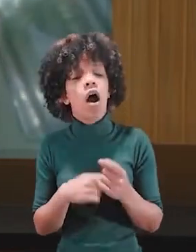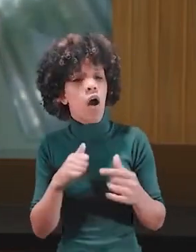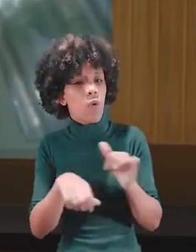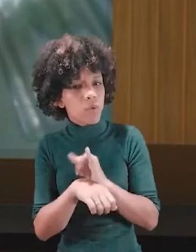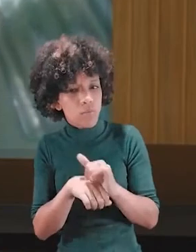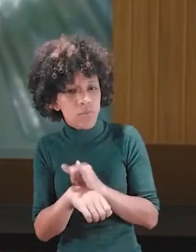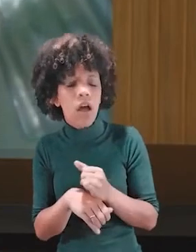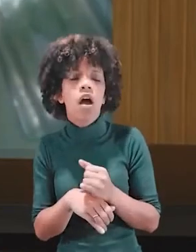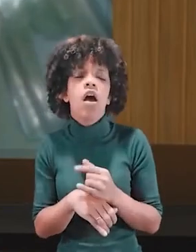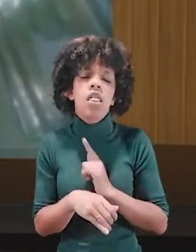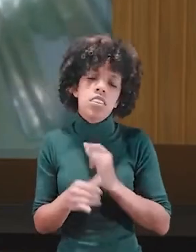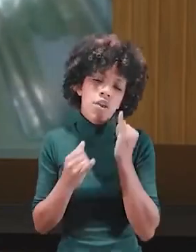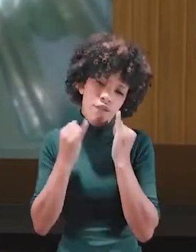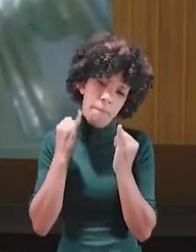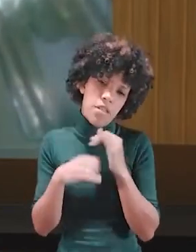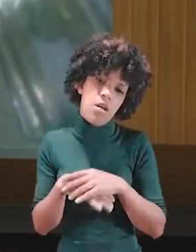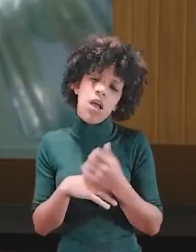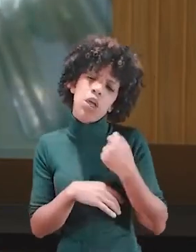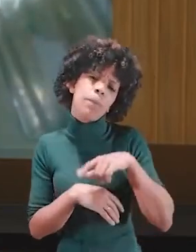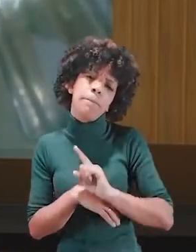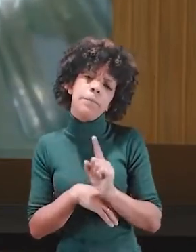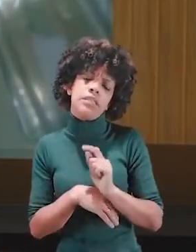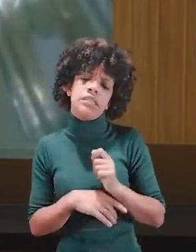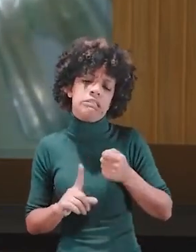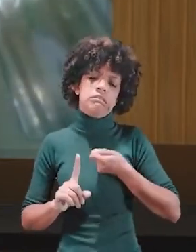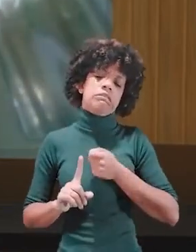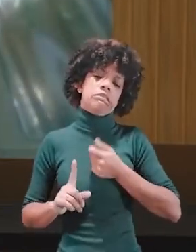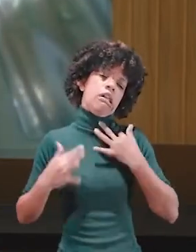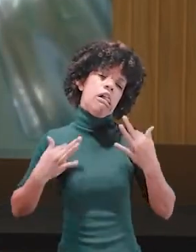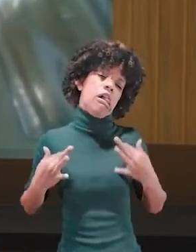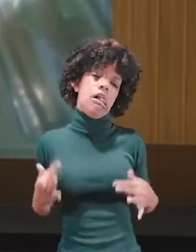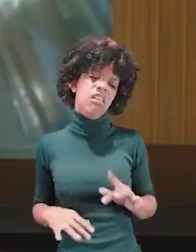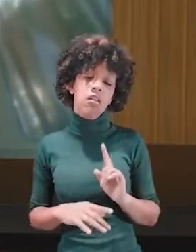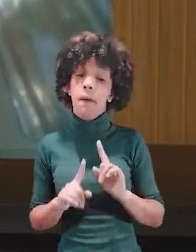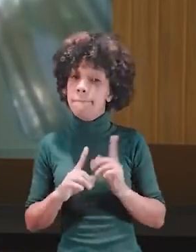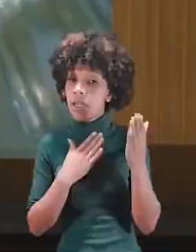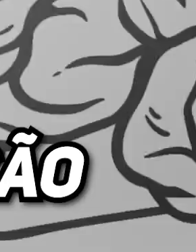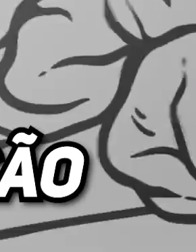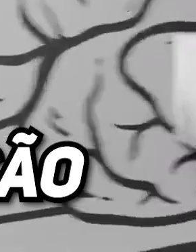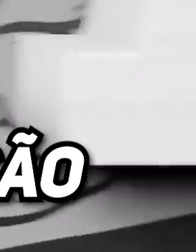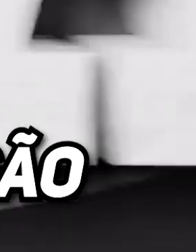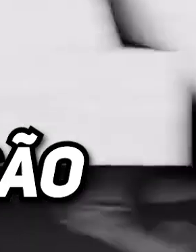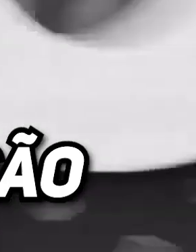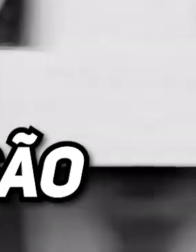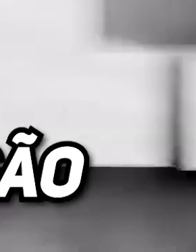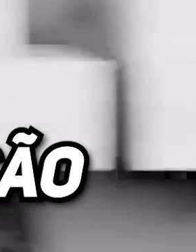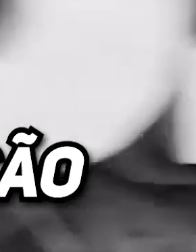de tirar a informação da pessoa que não precisa bater, não precisa tirar sangue, nada. Mas é psicológico, né?